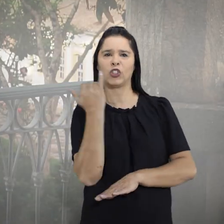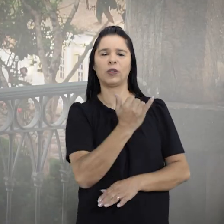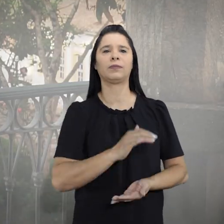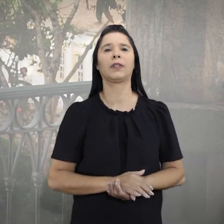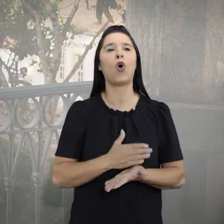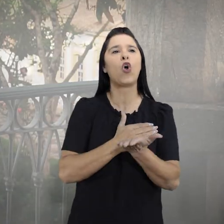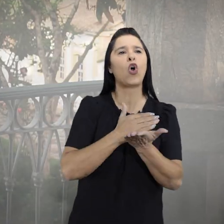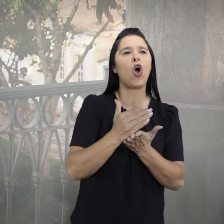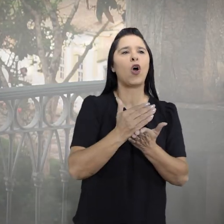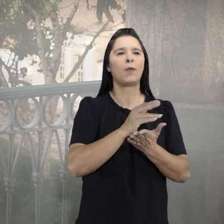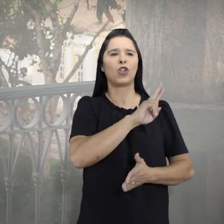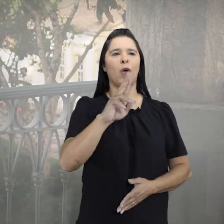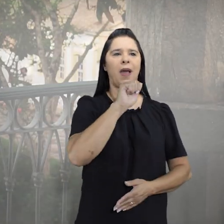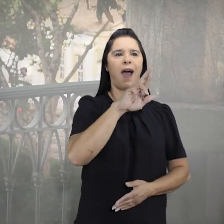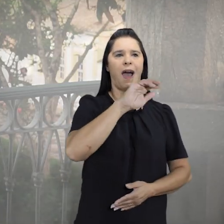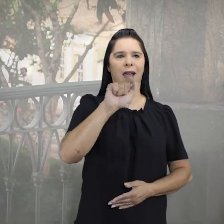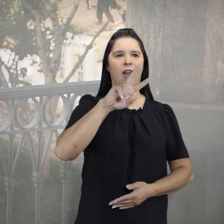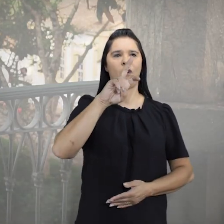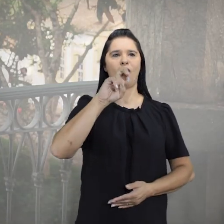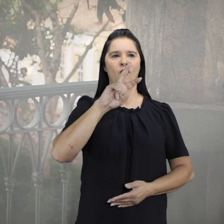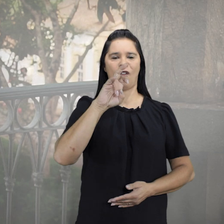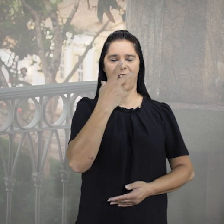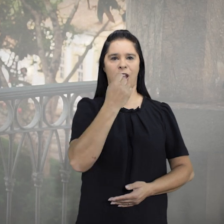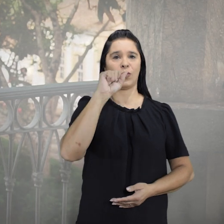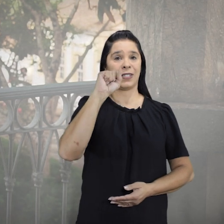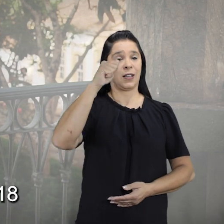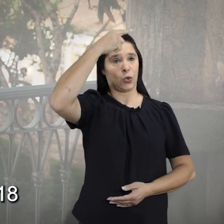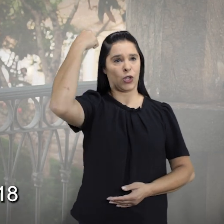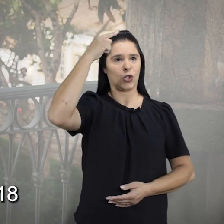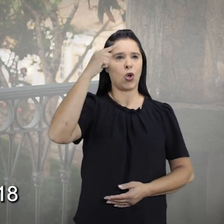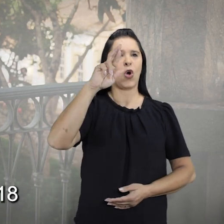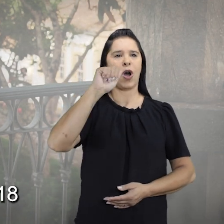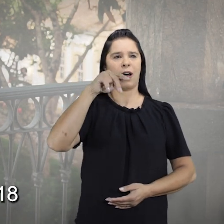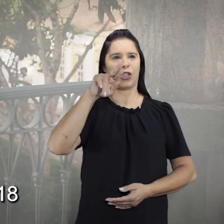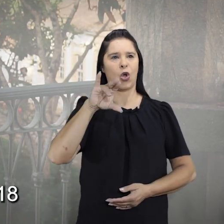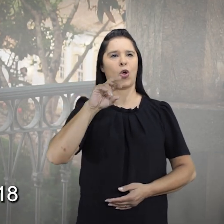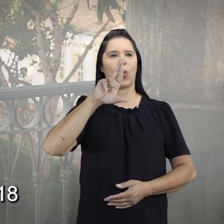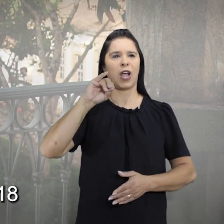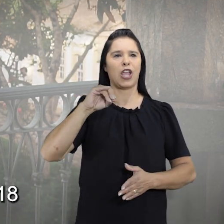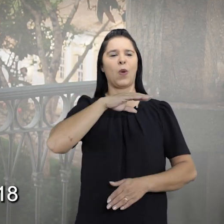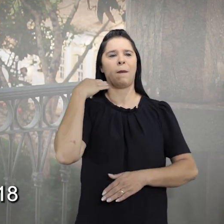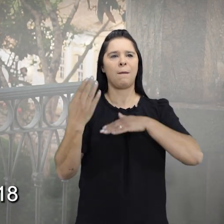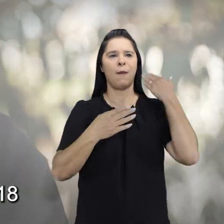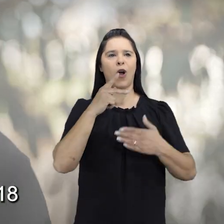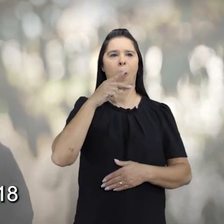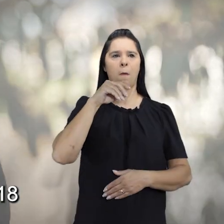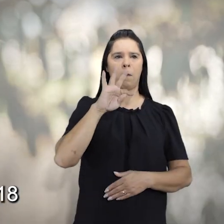com o nome Arraial Velho de Santo Antônio do Rio das Mortes da Ponta do Morro, desmembra-se de São João del Rei